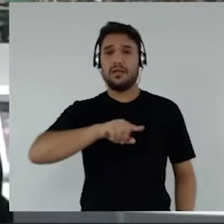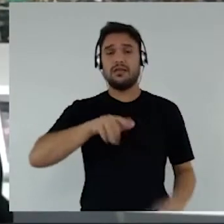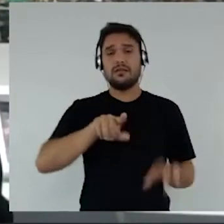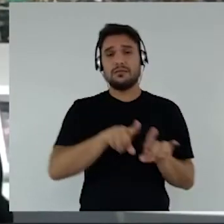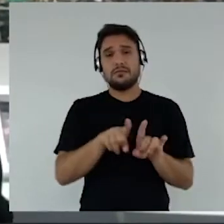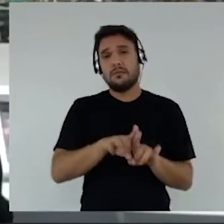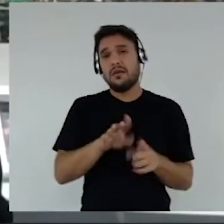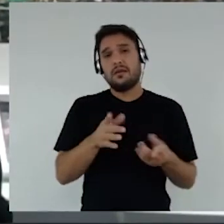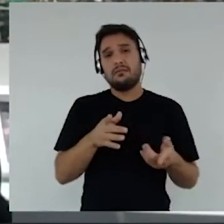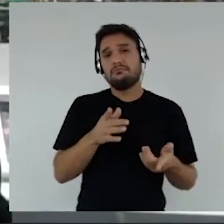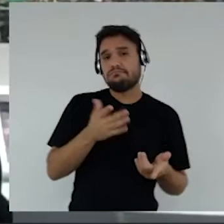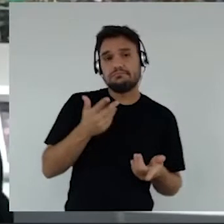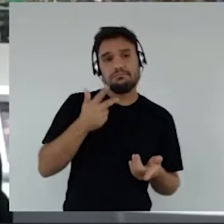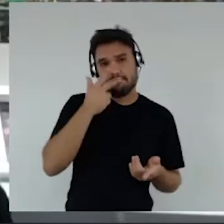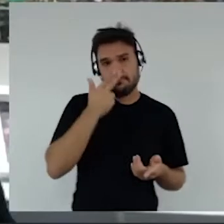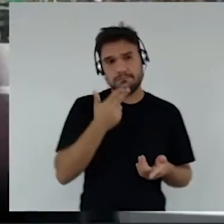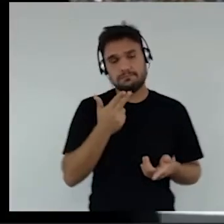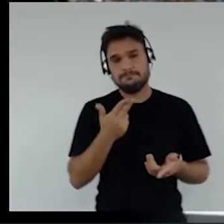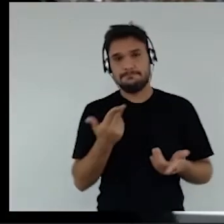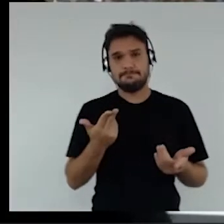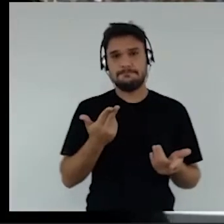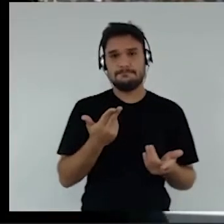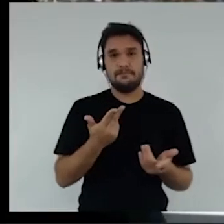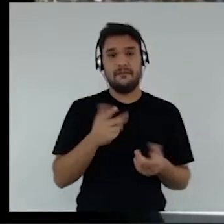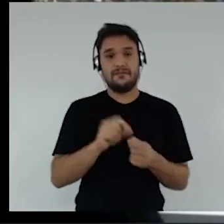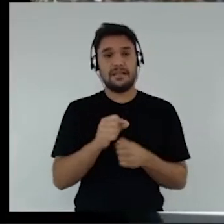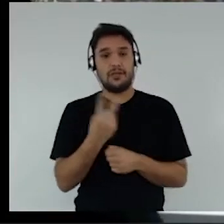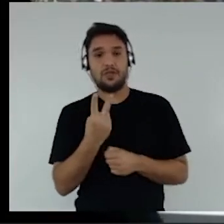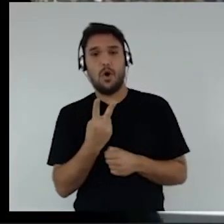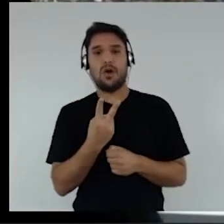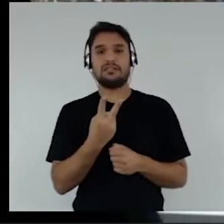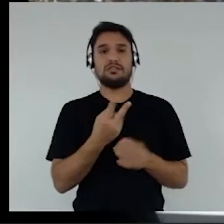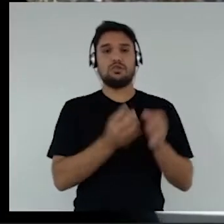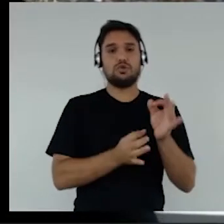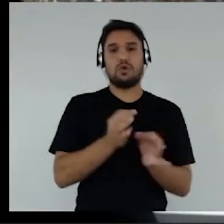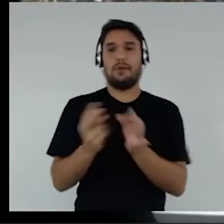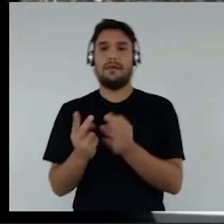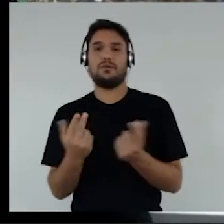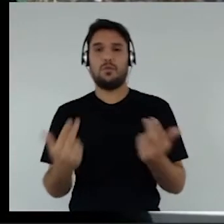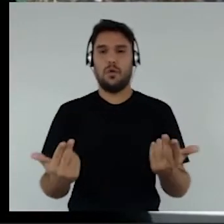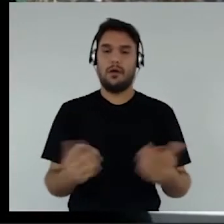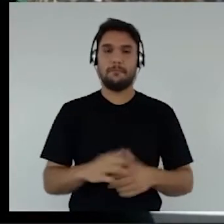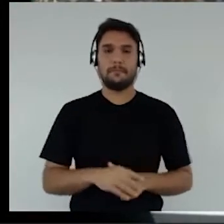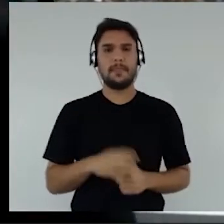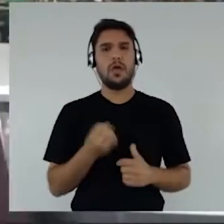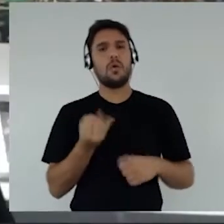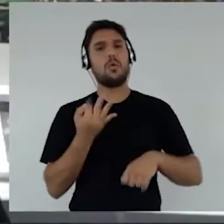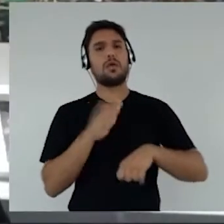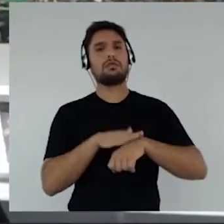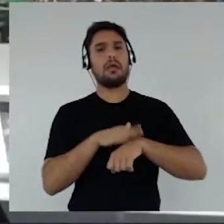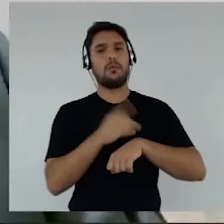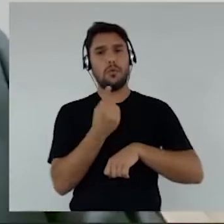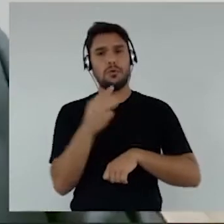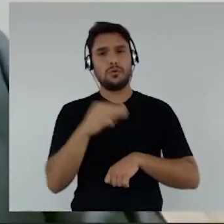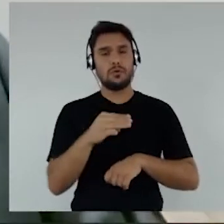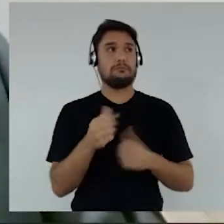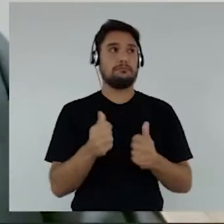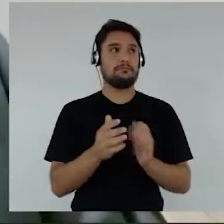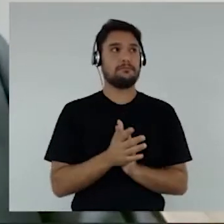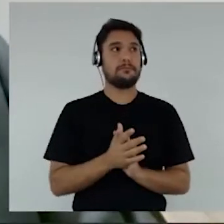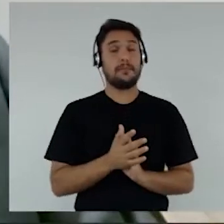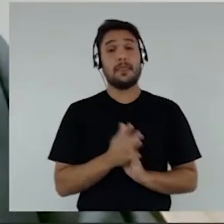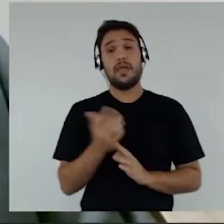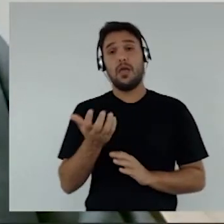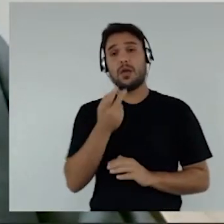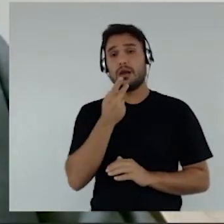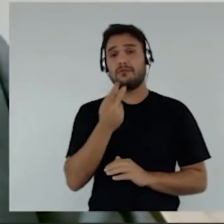2 vezes o mesmo julgamento, tá? Perfeito. Você acho que já quanto tempo eu tenho? 1 minuto. Então tá,